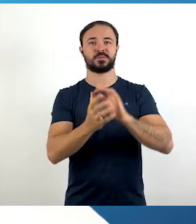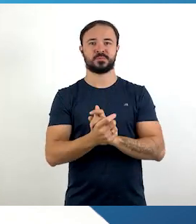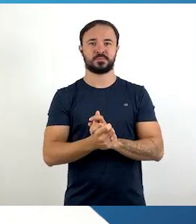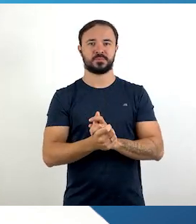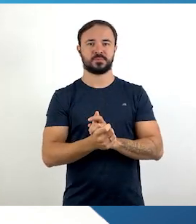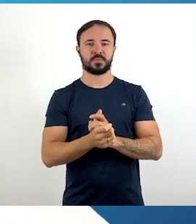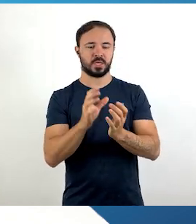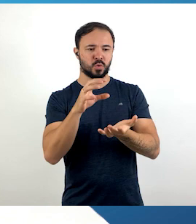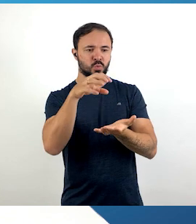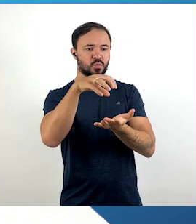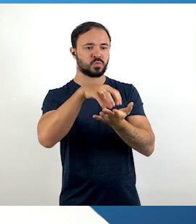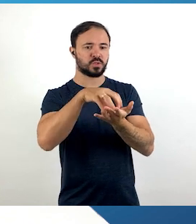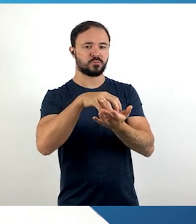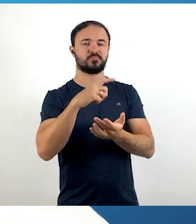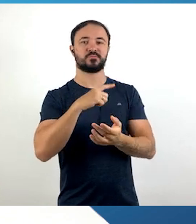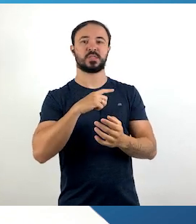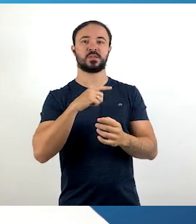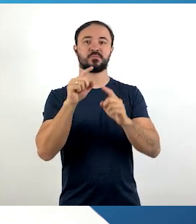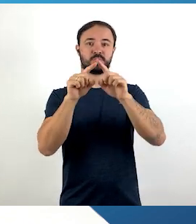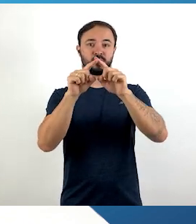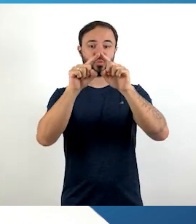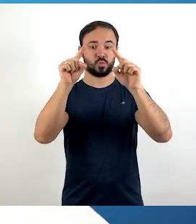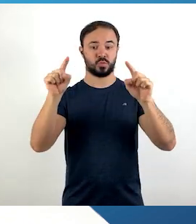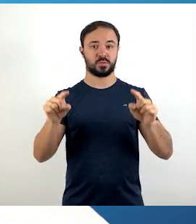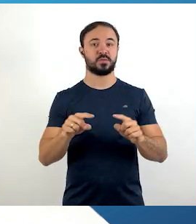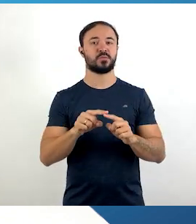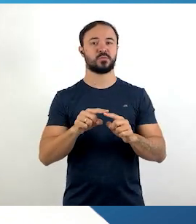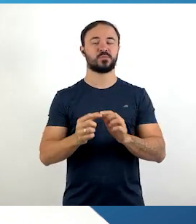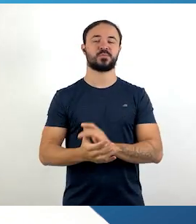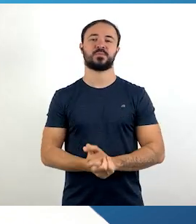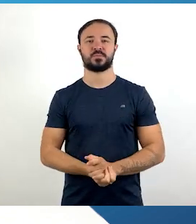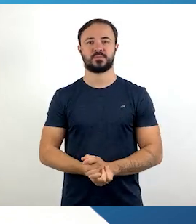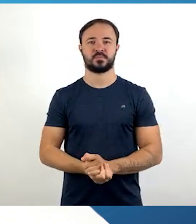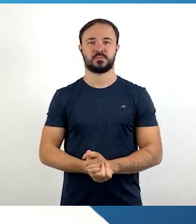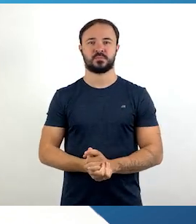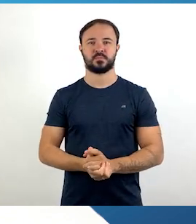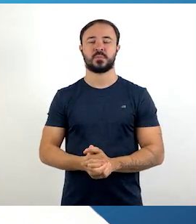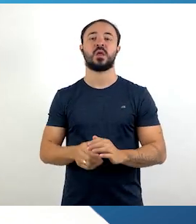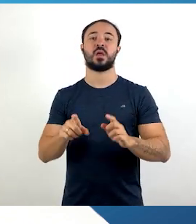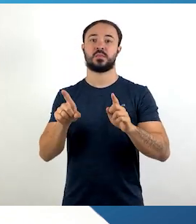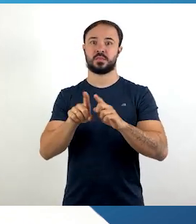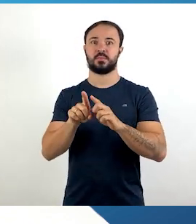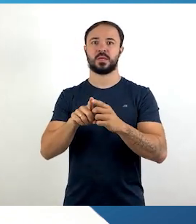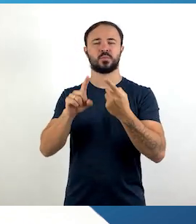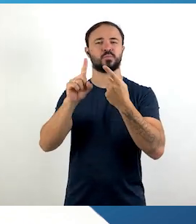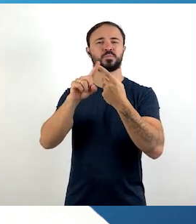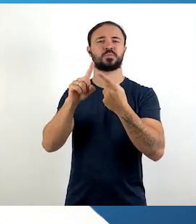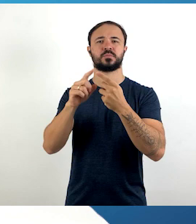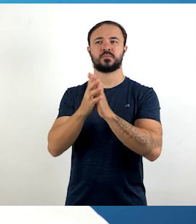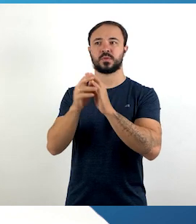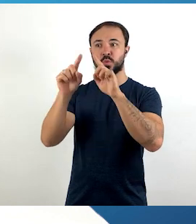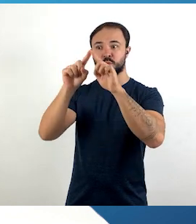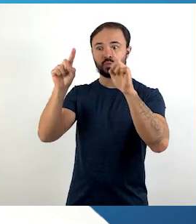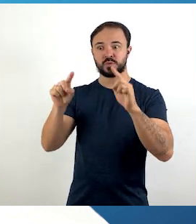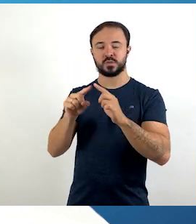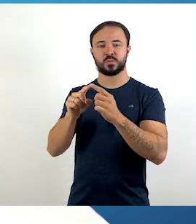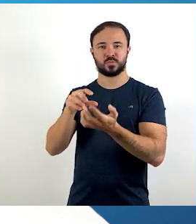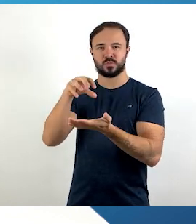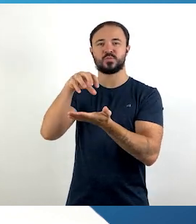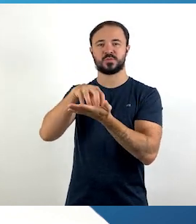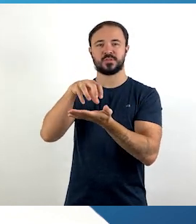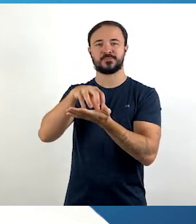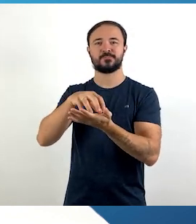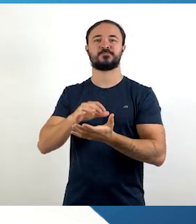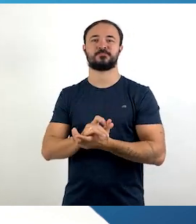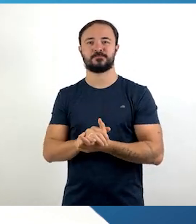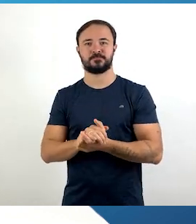um central na forma circular. Nós temos também aqui um pino, que ele vai ter um círculo no centro.